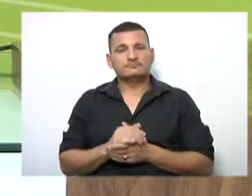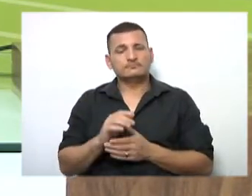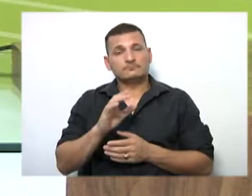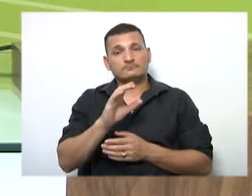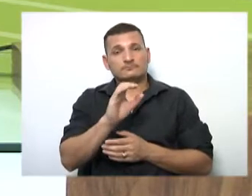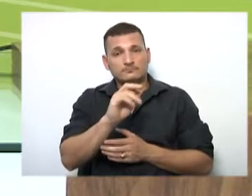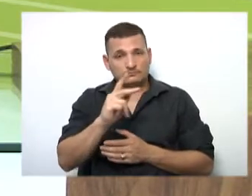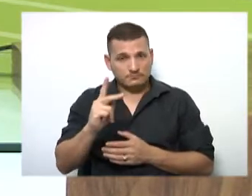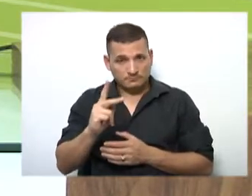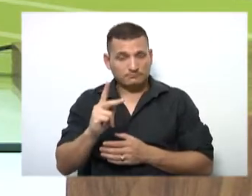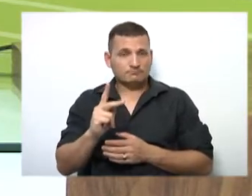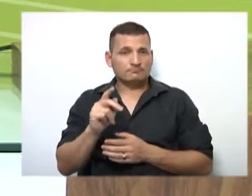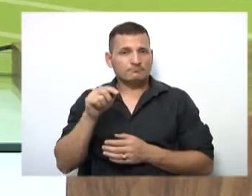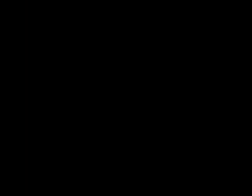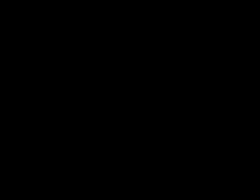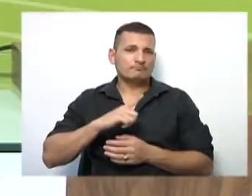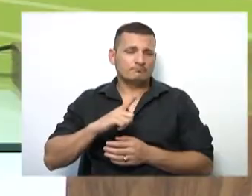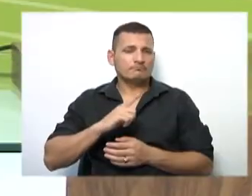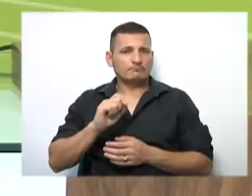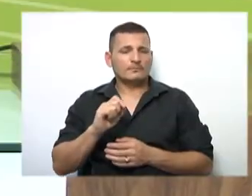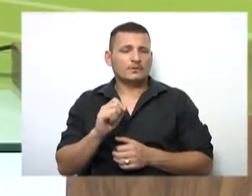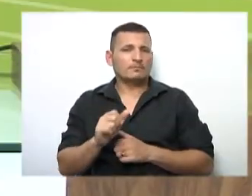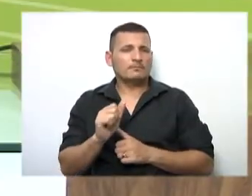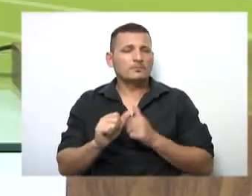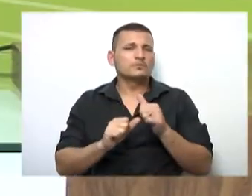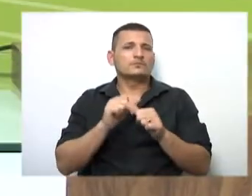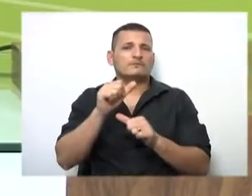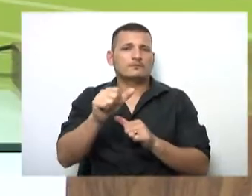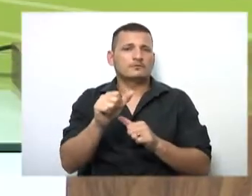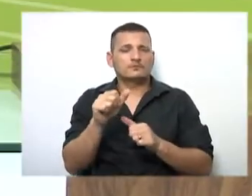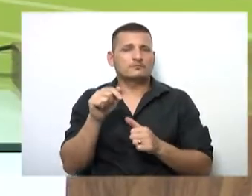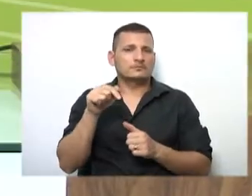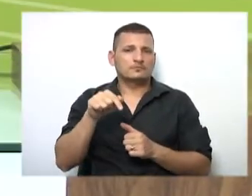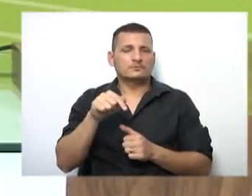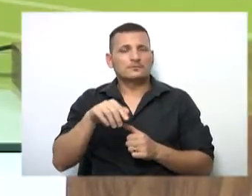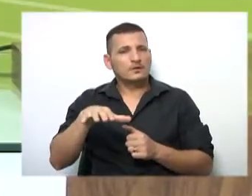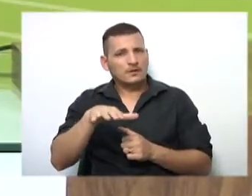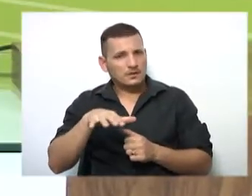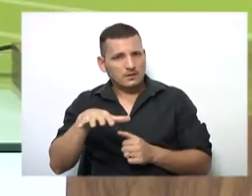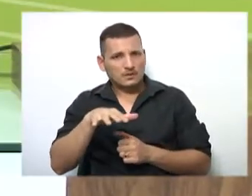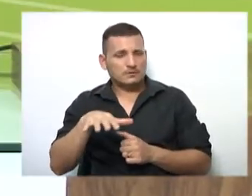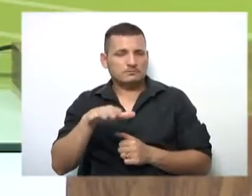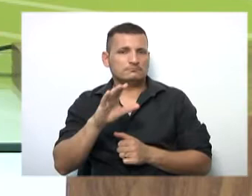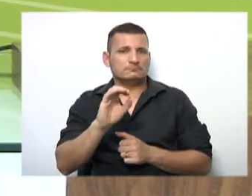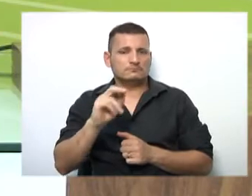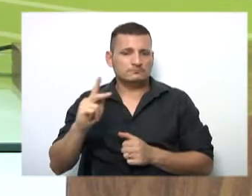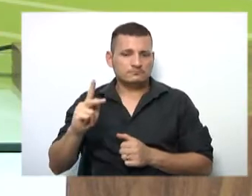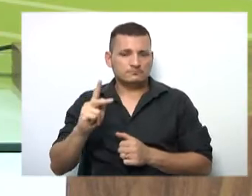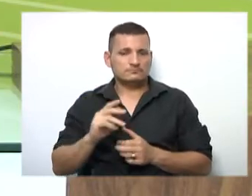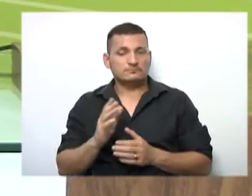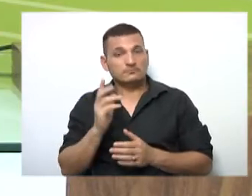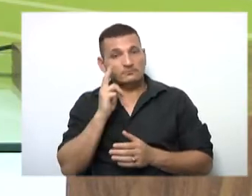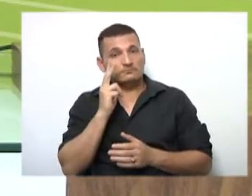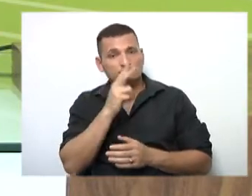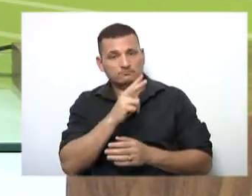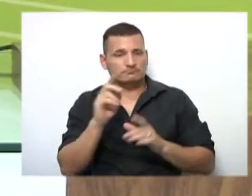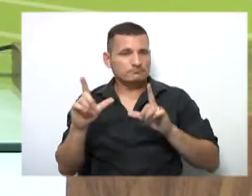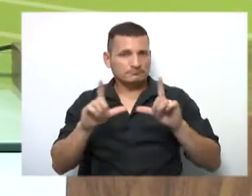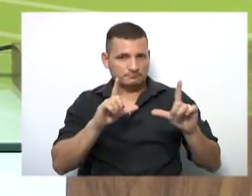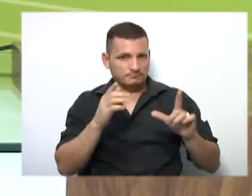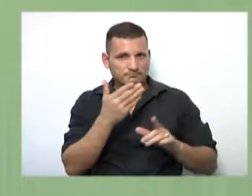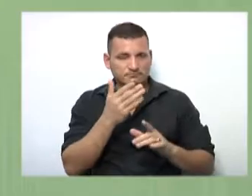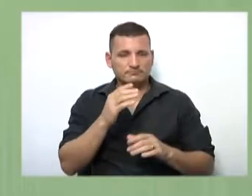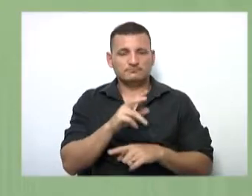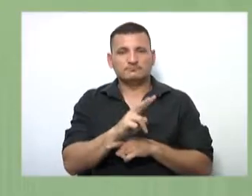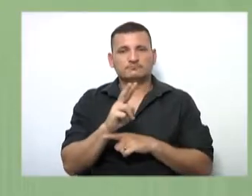cooperativismo funciona modificando esse setor desse ramo do cooperativismo. Vamos ver no slide que o ramo